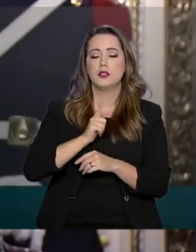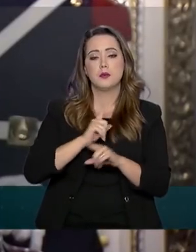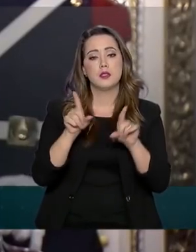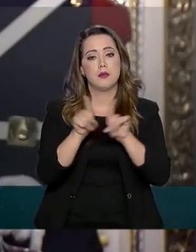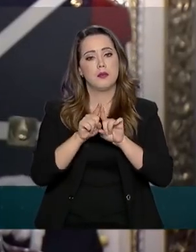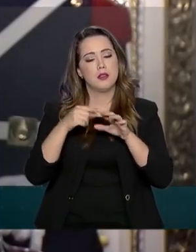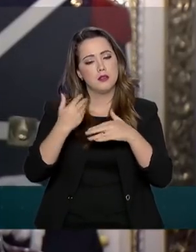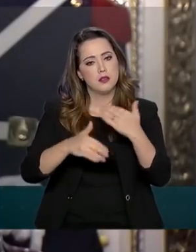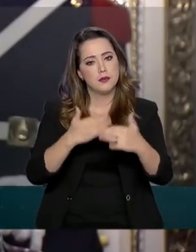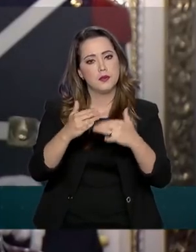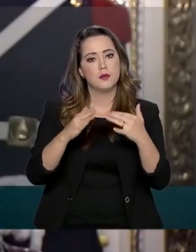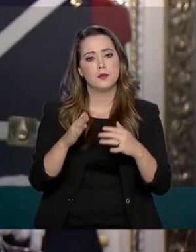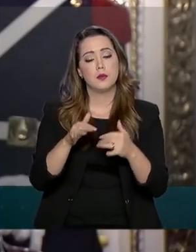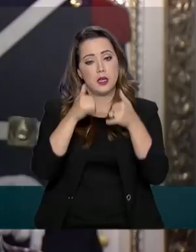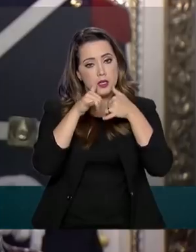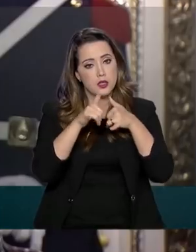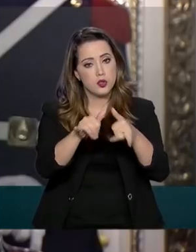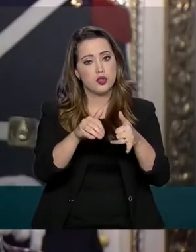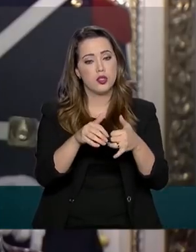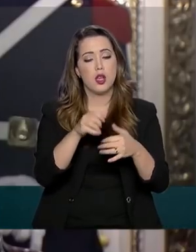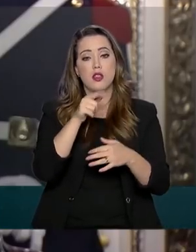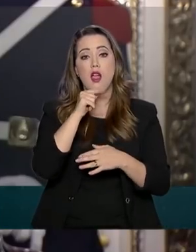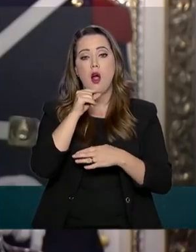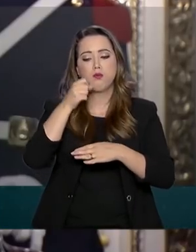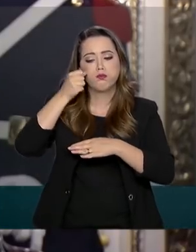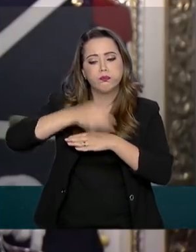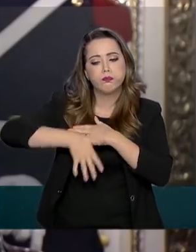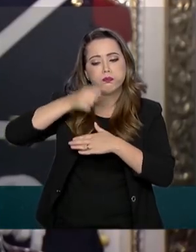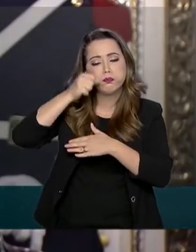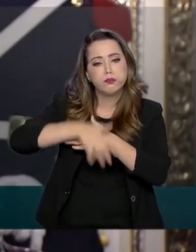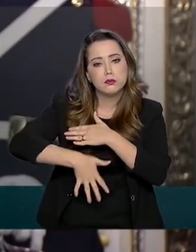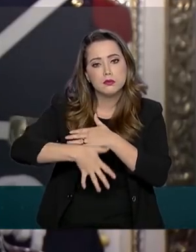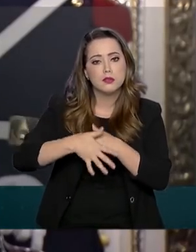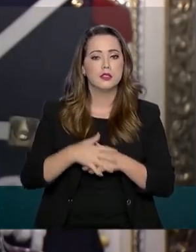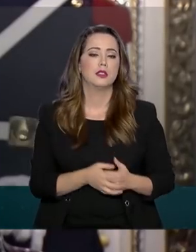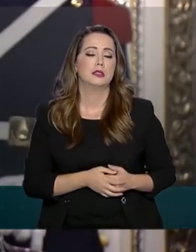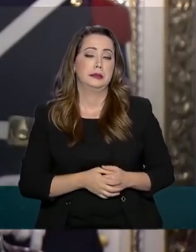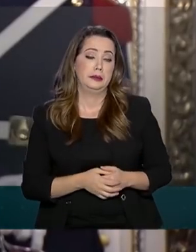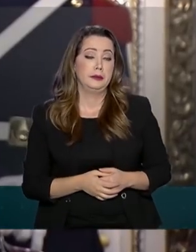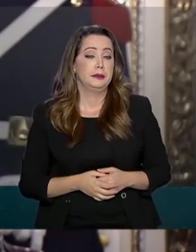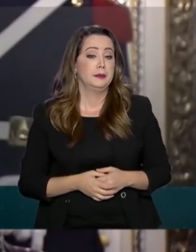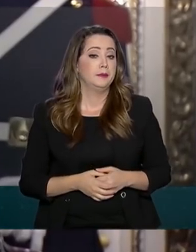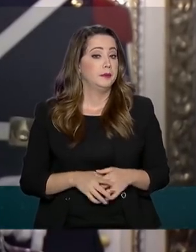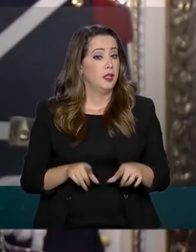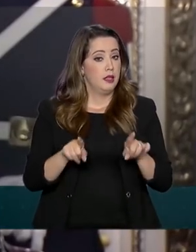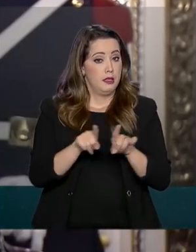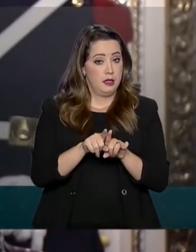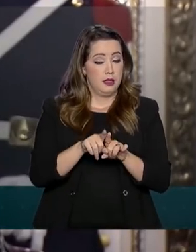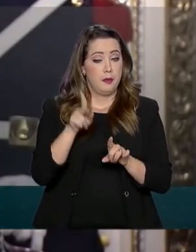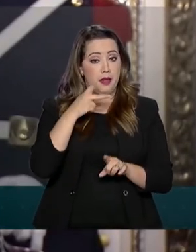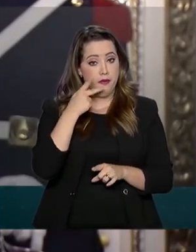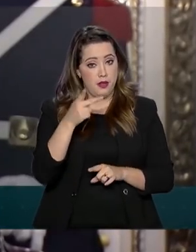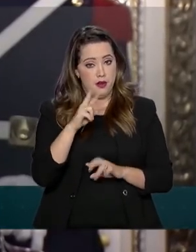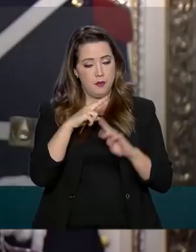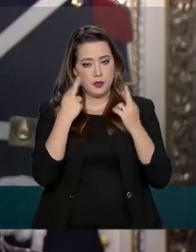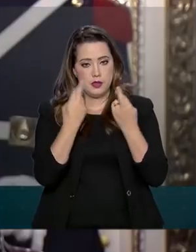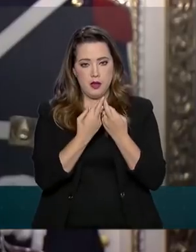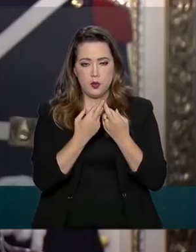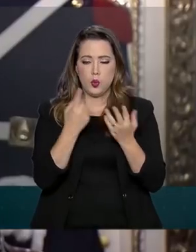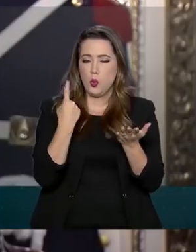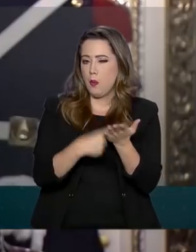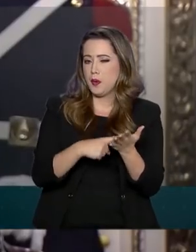também desenvolver as energias hidrelétricas. Também falamos sobre os acordos com o